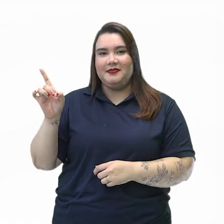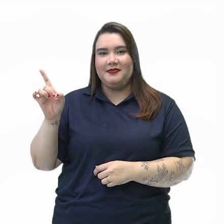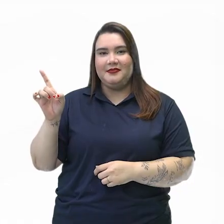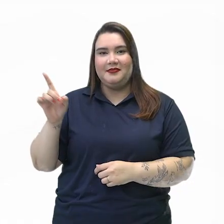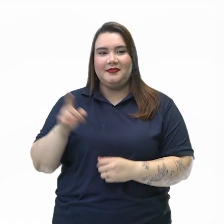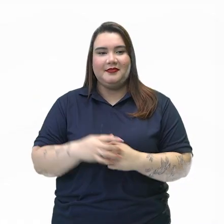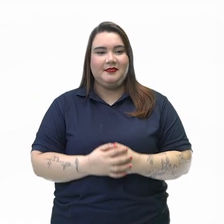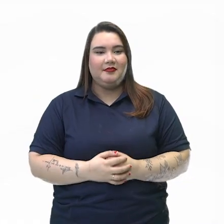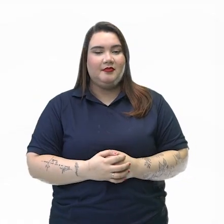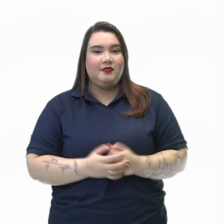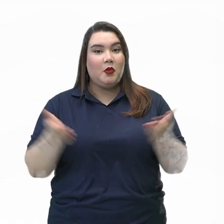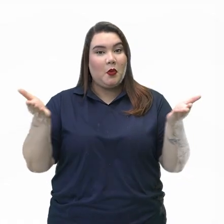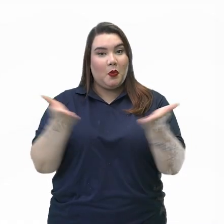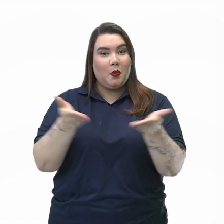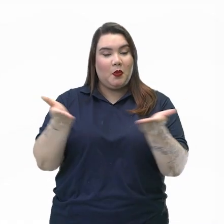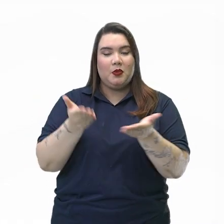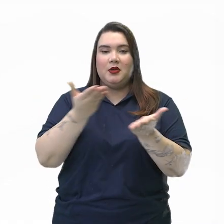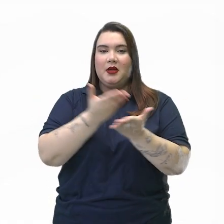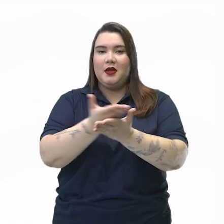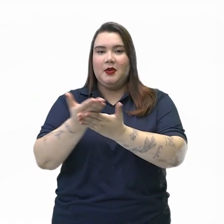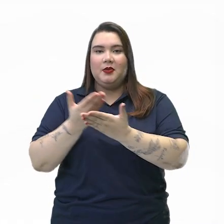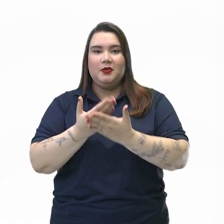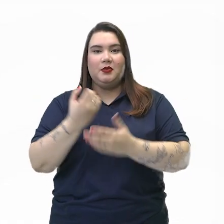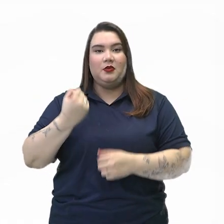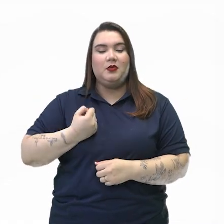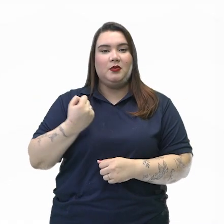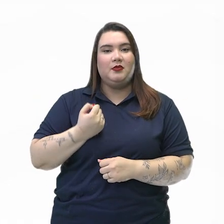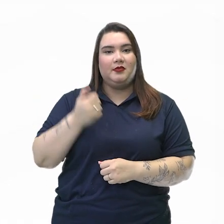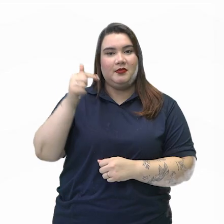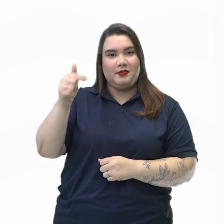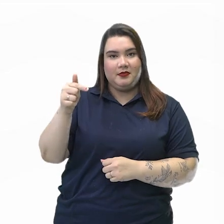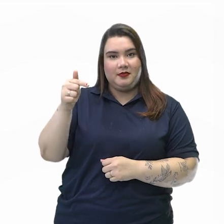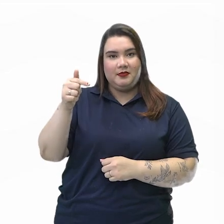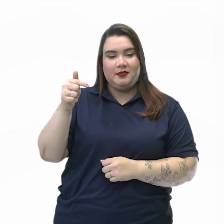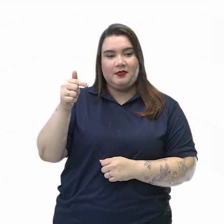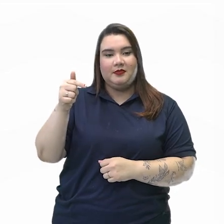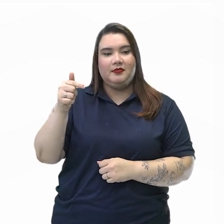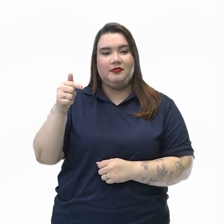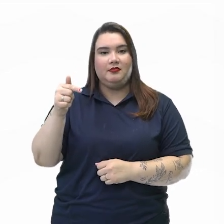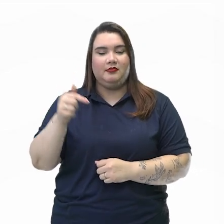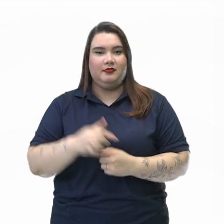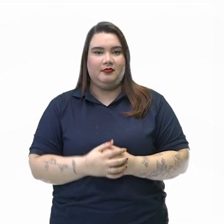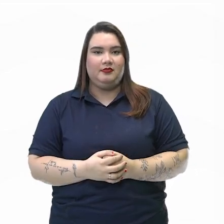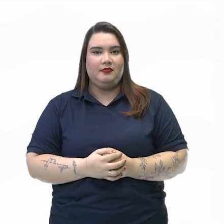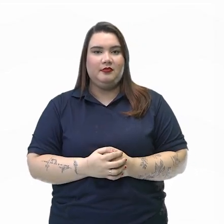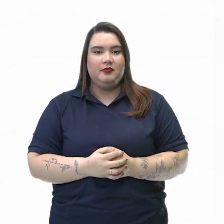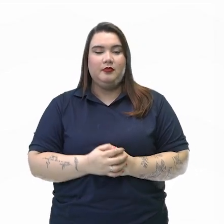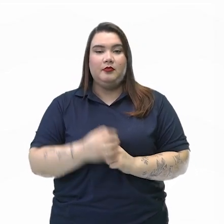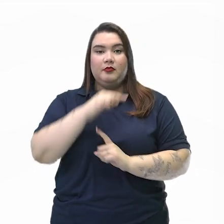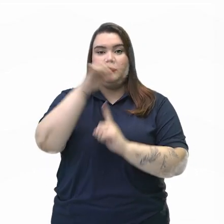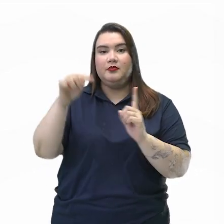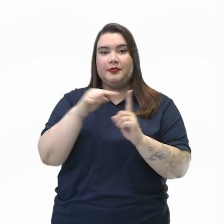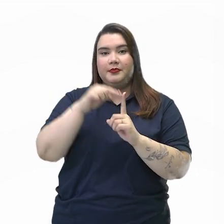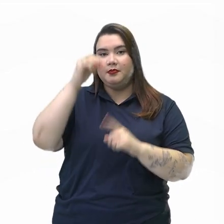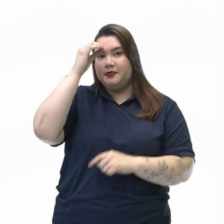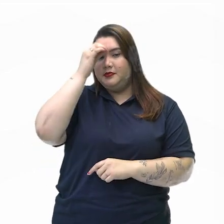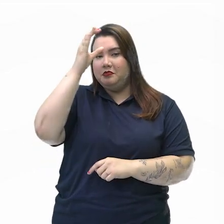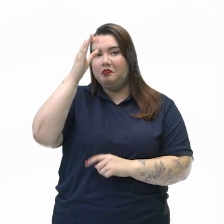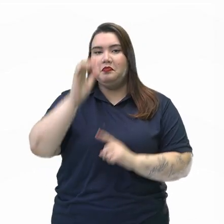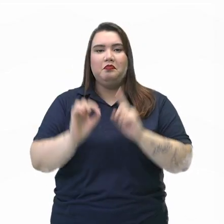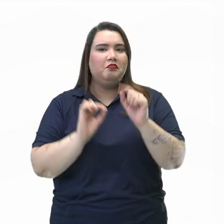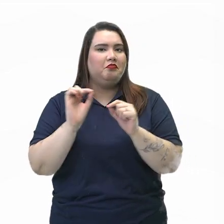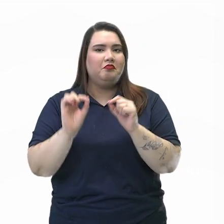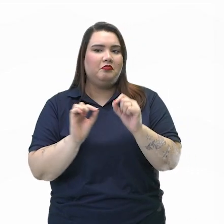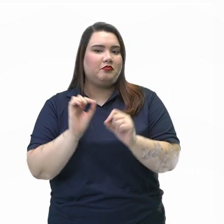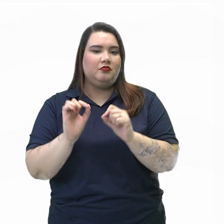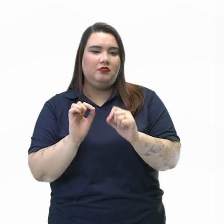aula. Veja só, pessoal, nós teremos aqui a aula número 7. O objeto de